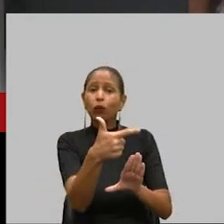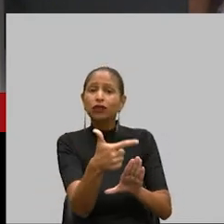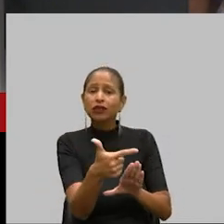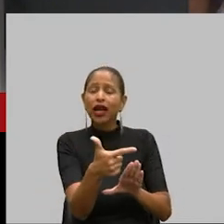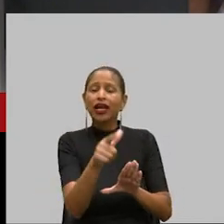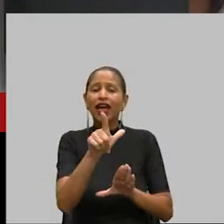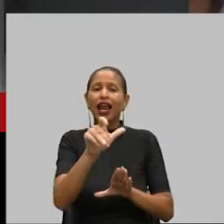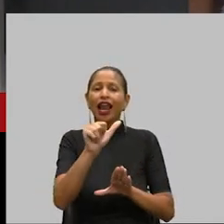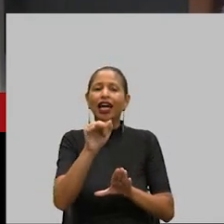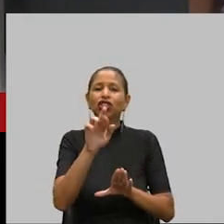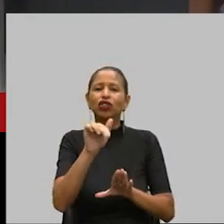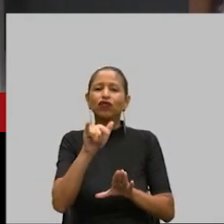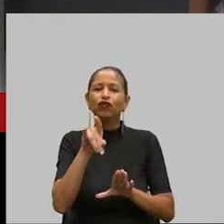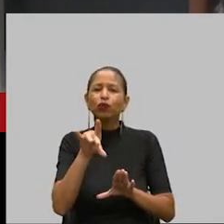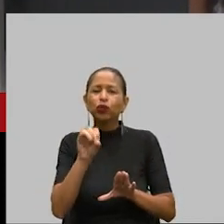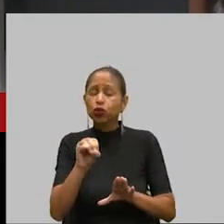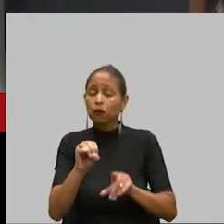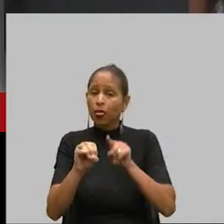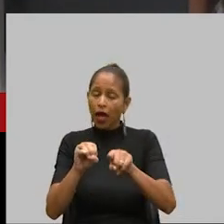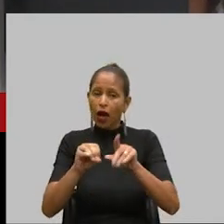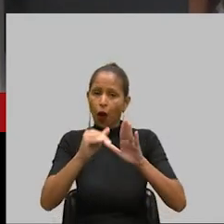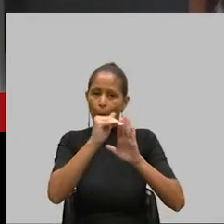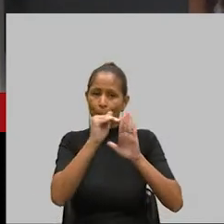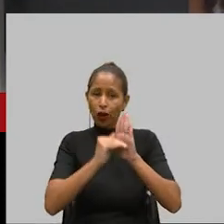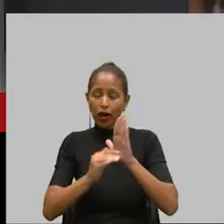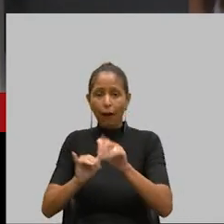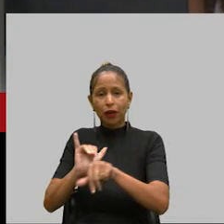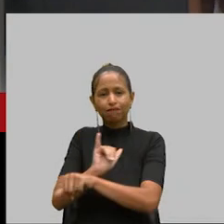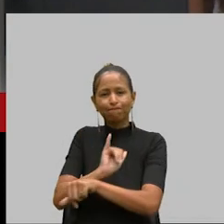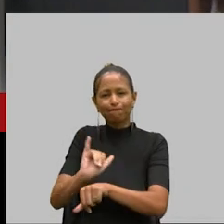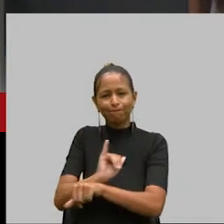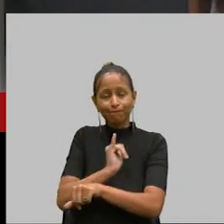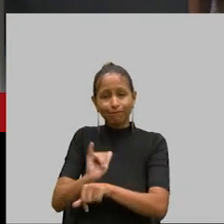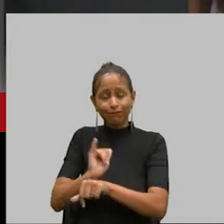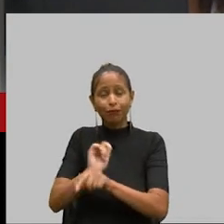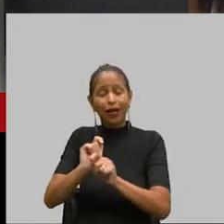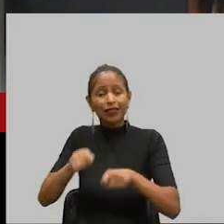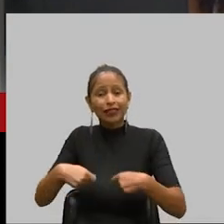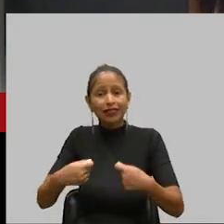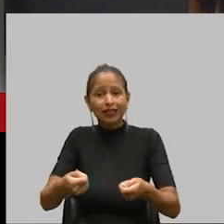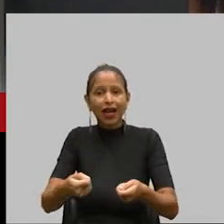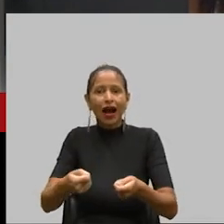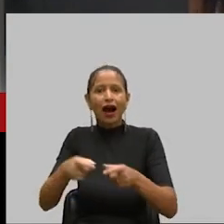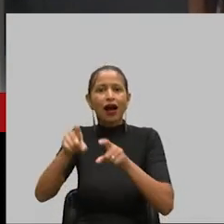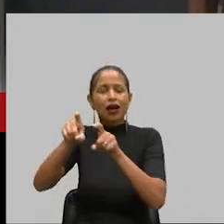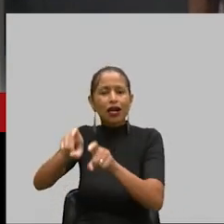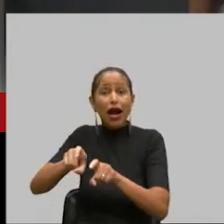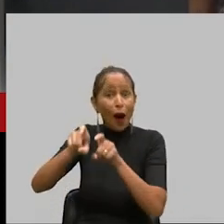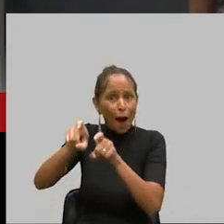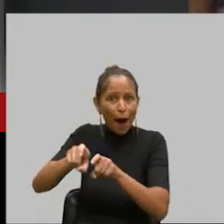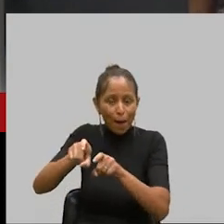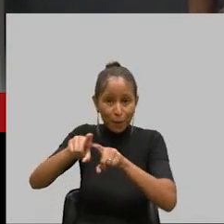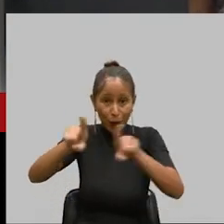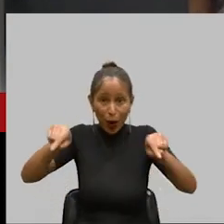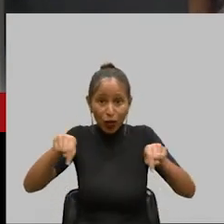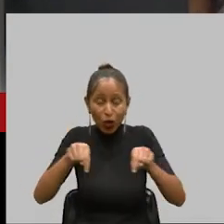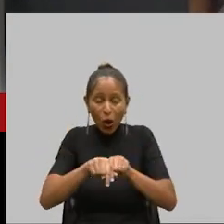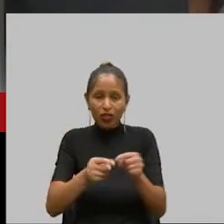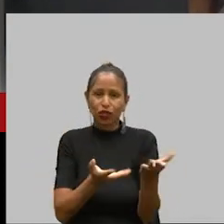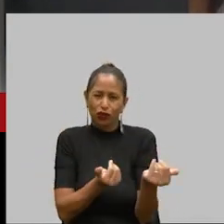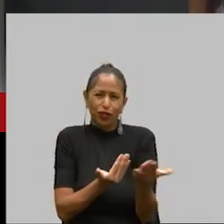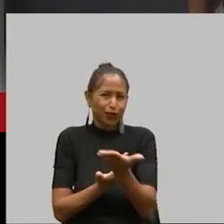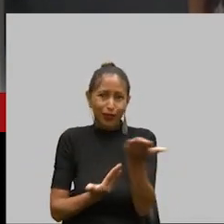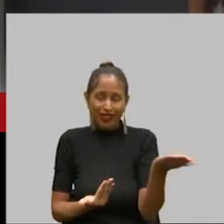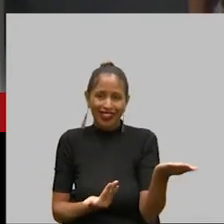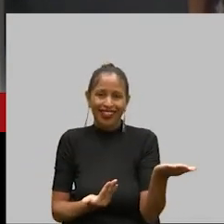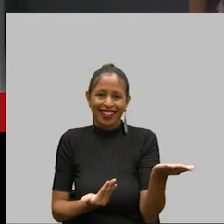latifúndio ele é um programa estratégico para dar perspectiva de Campo né paraa nossa juventude